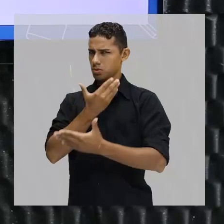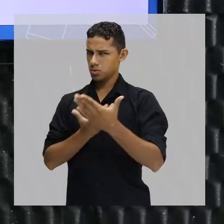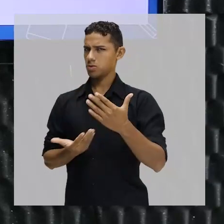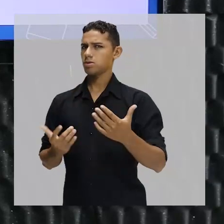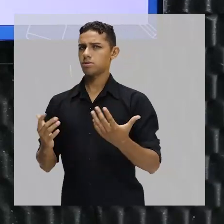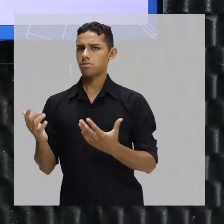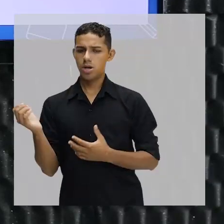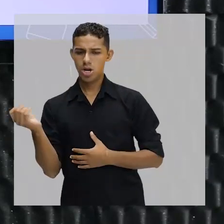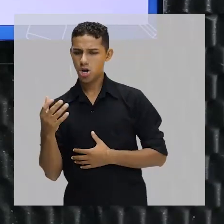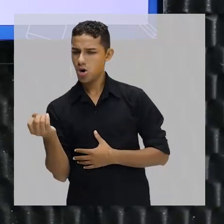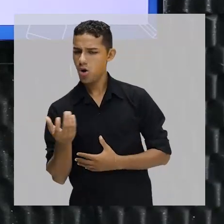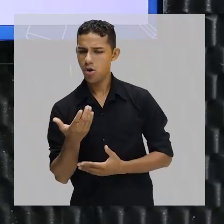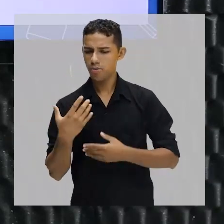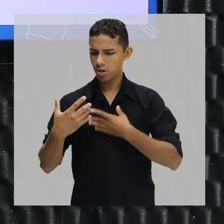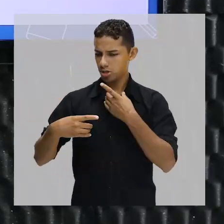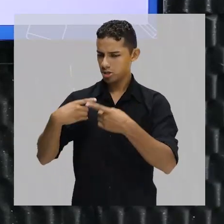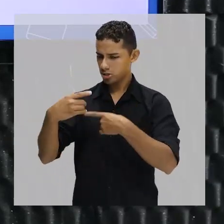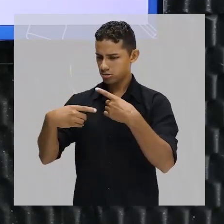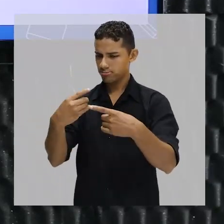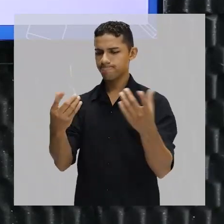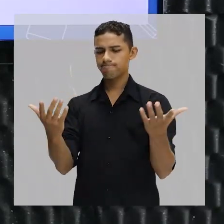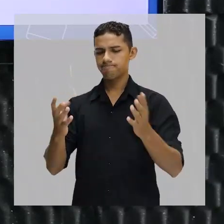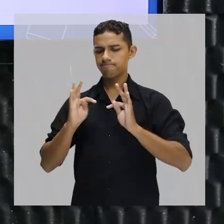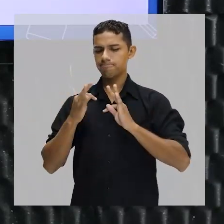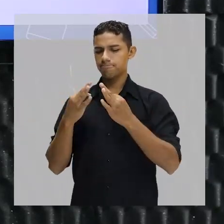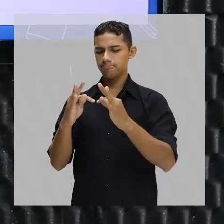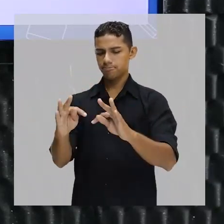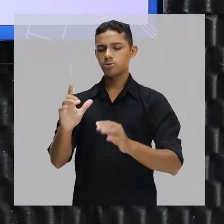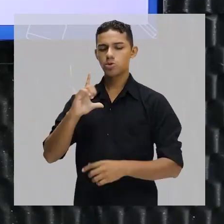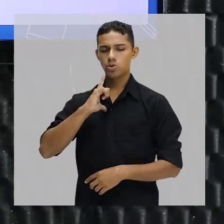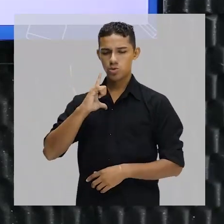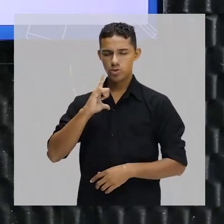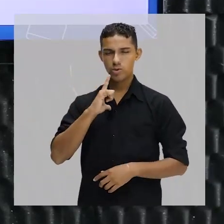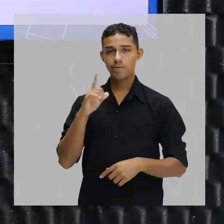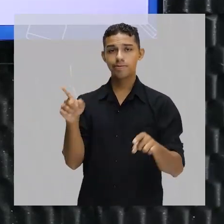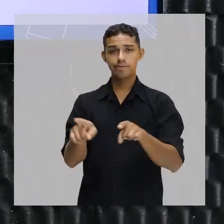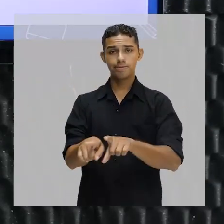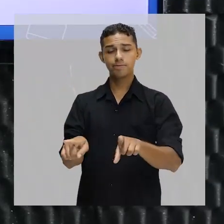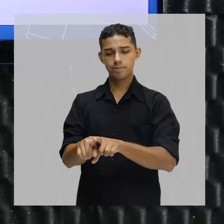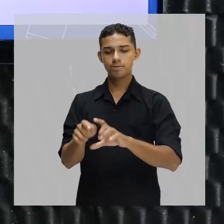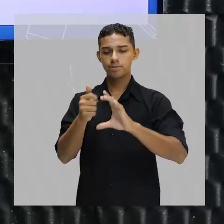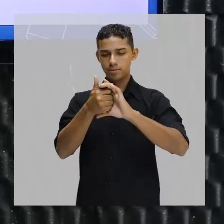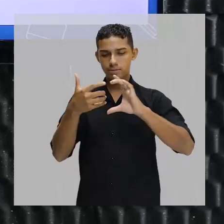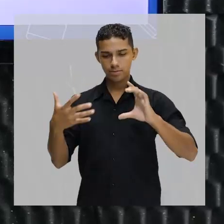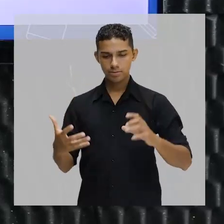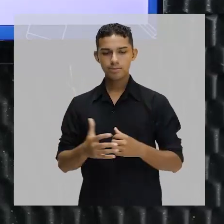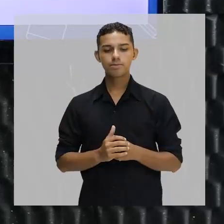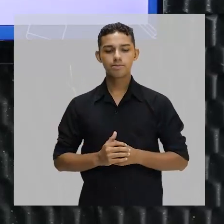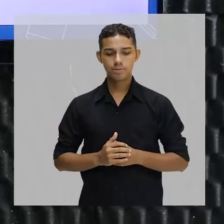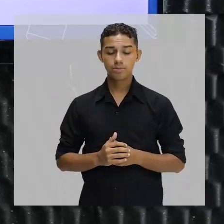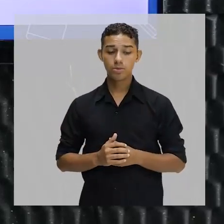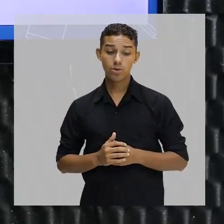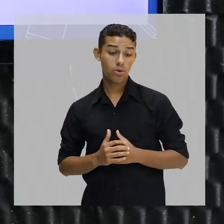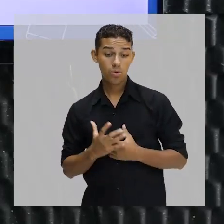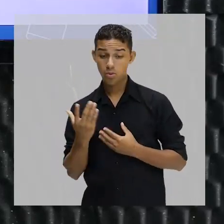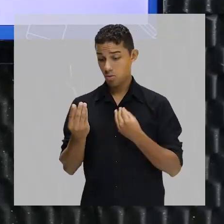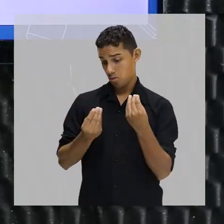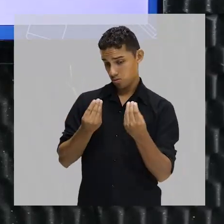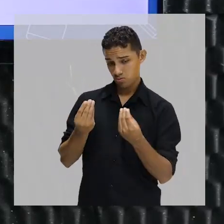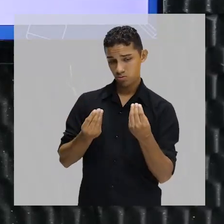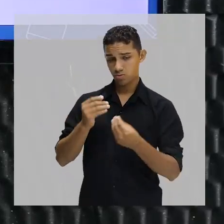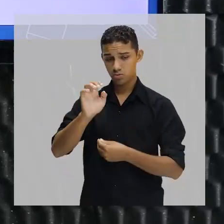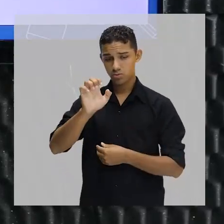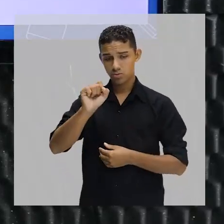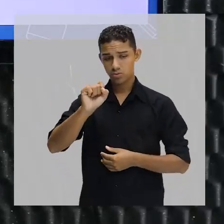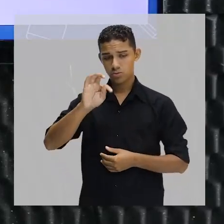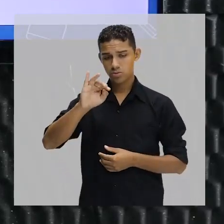uma linguagem mais dinâmica. Então, o suporte vai trazer também essas características. O estilo, a forma como as